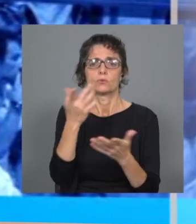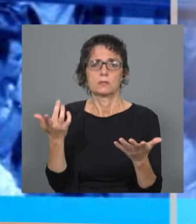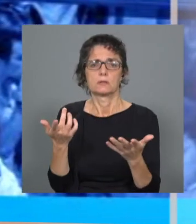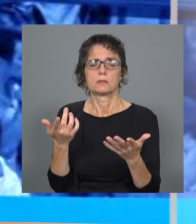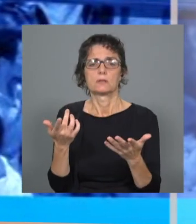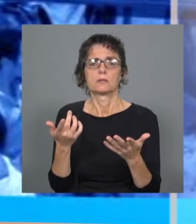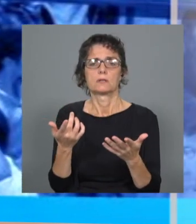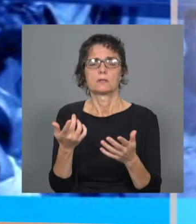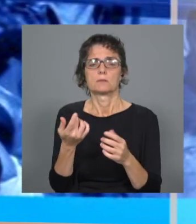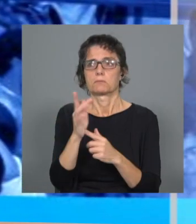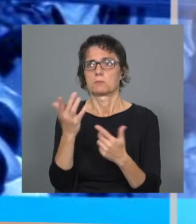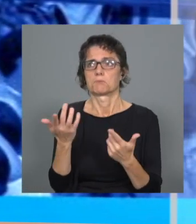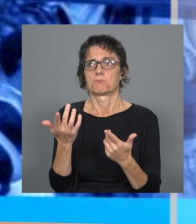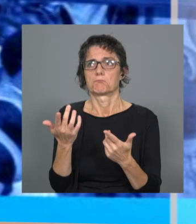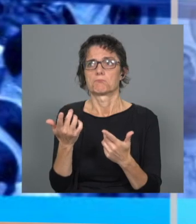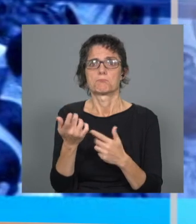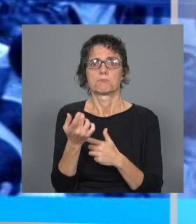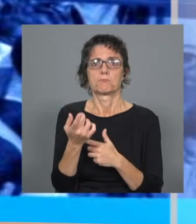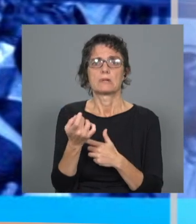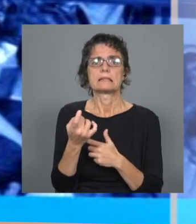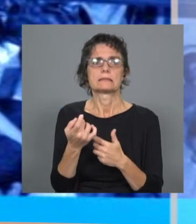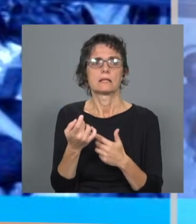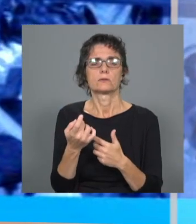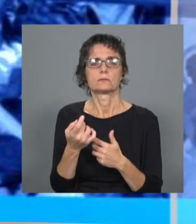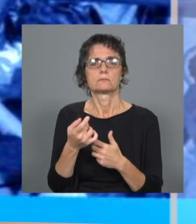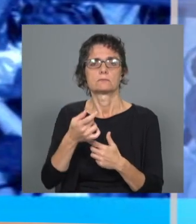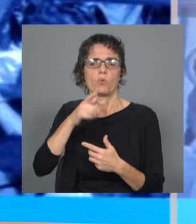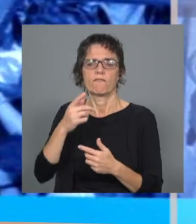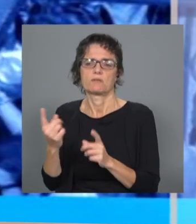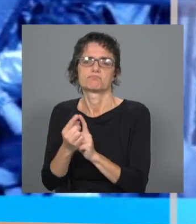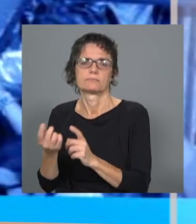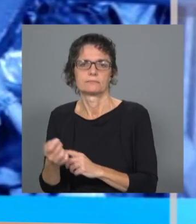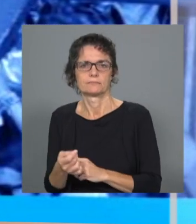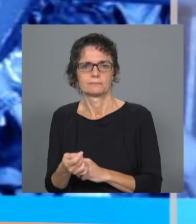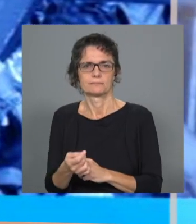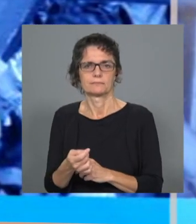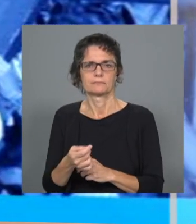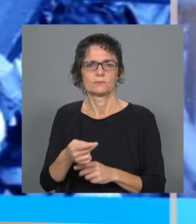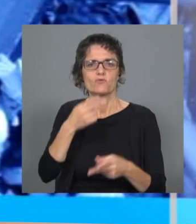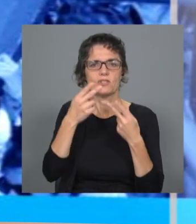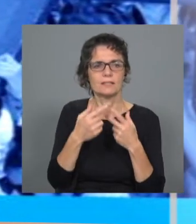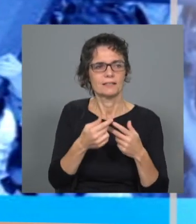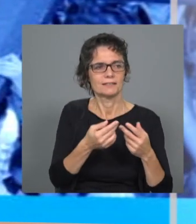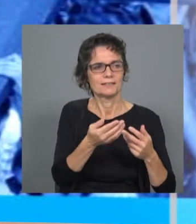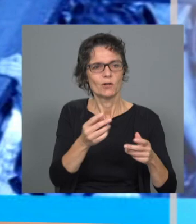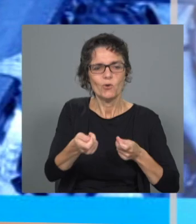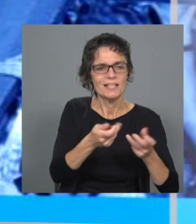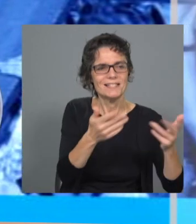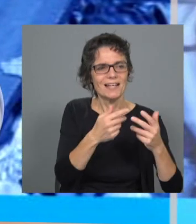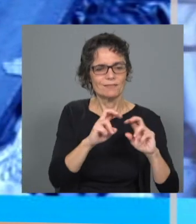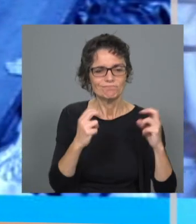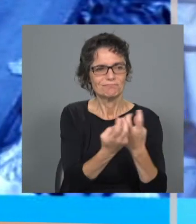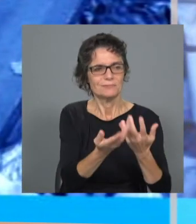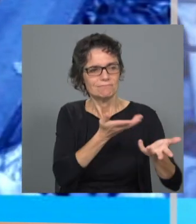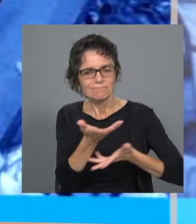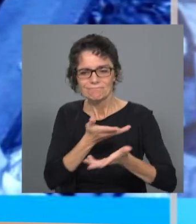é preciso ir tomar um café, ir jantar com pessoas que possam estar mais afastadas e conversar com elas. Ou seja,